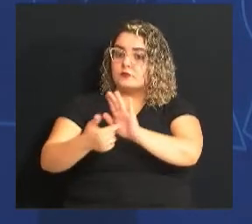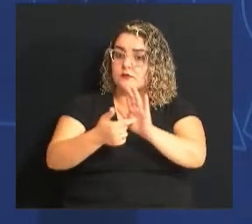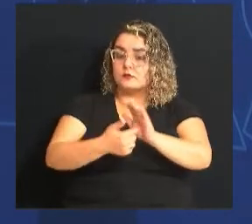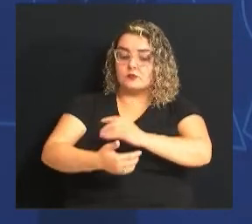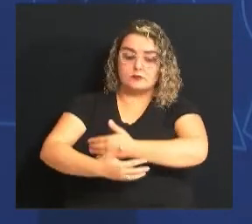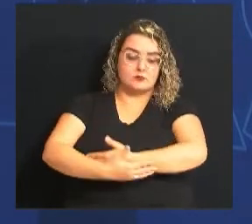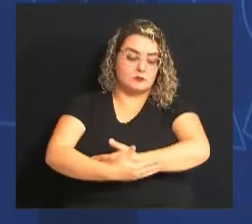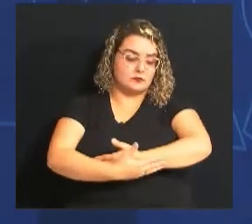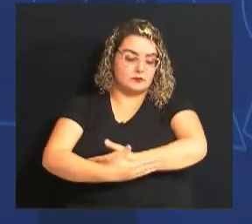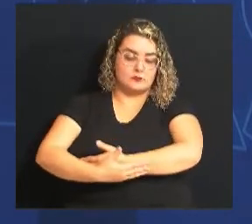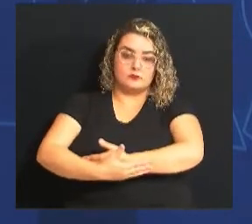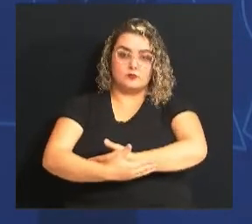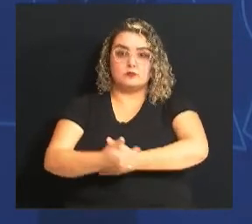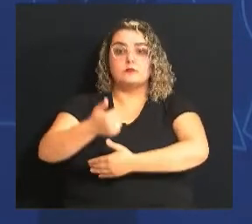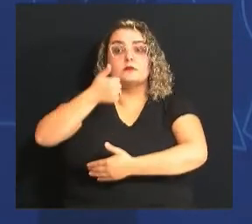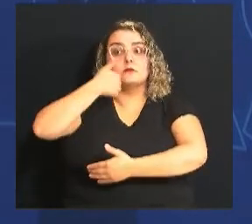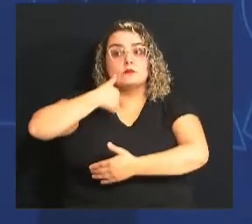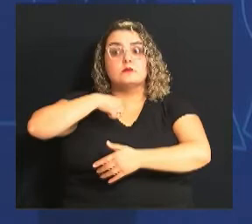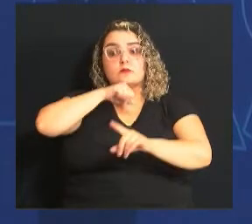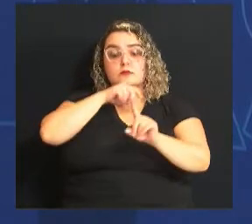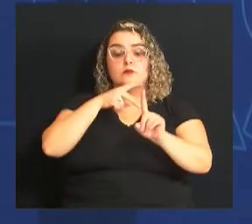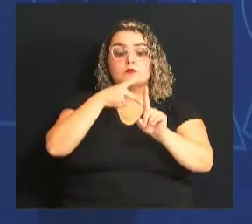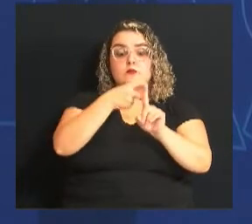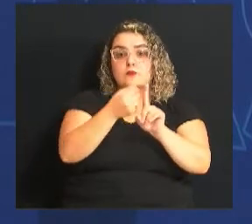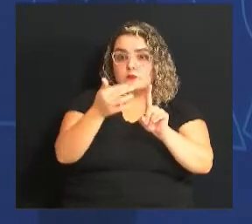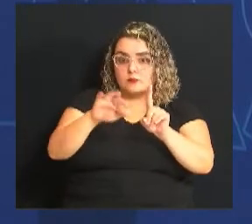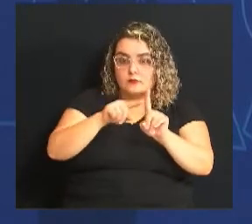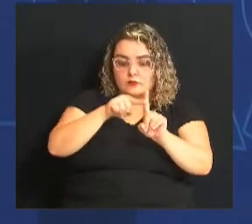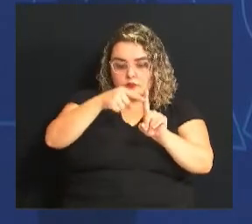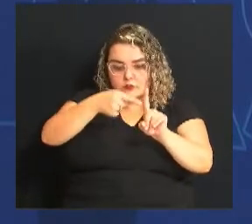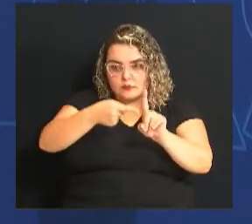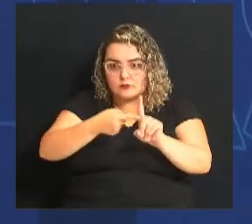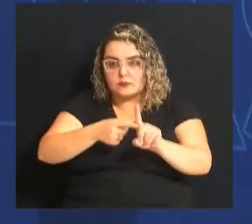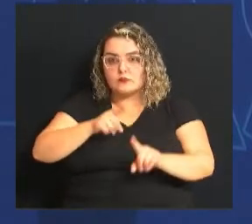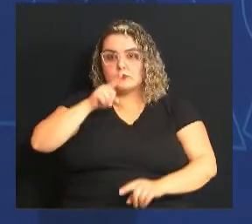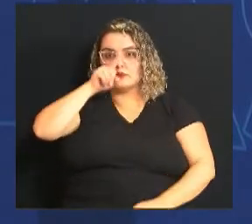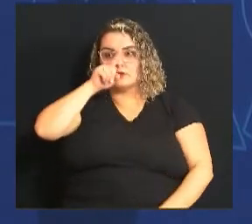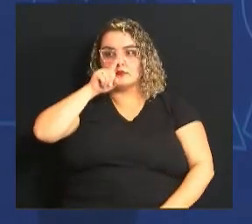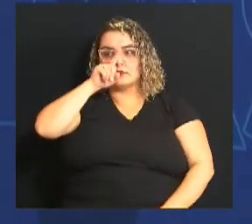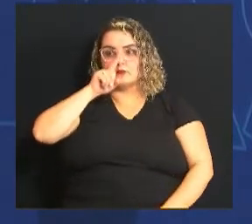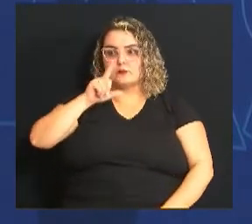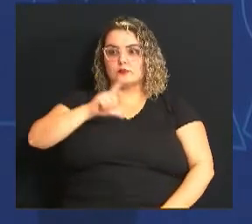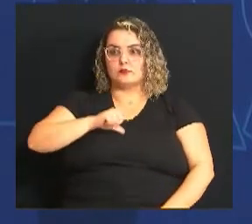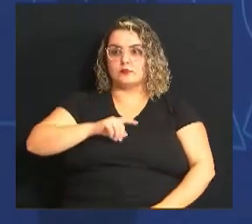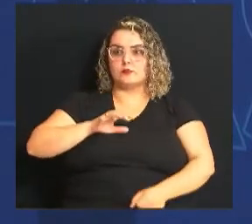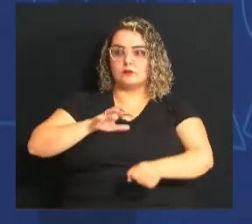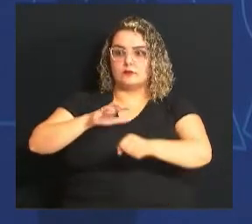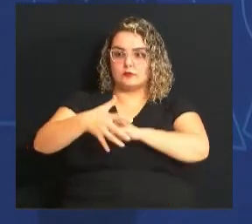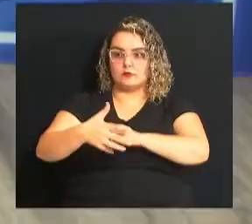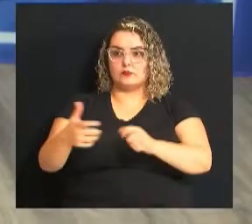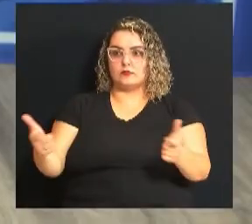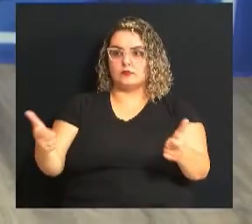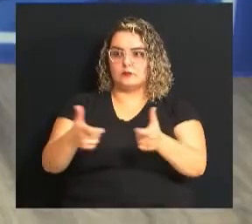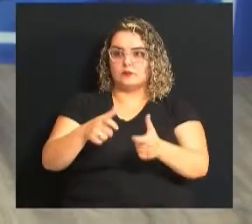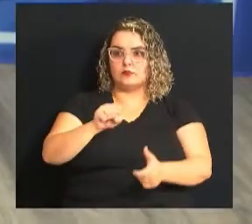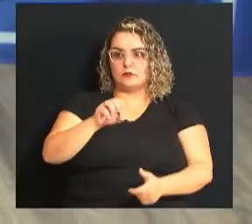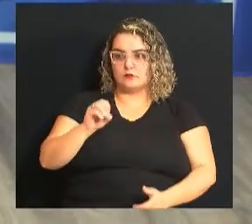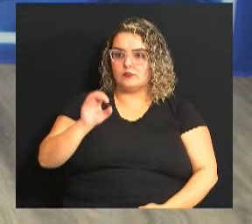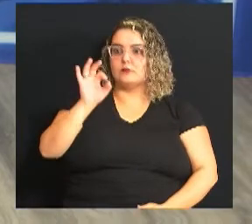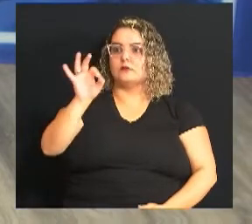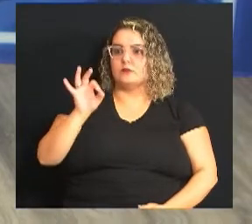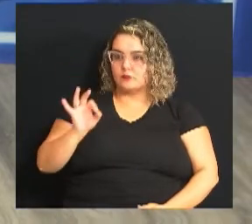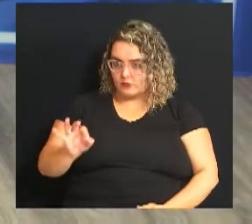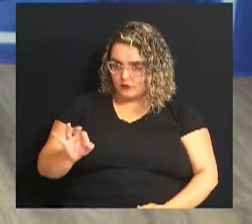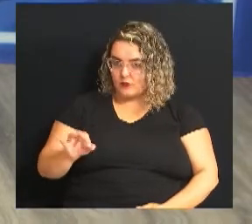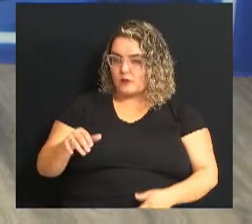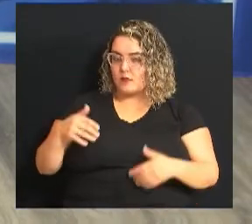cujas mães foram vacinadas no fim da gravidez, o risco de terem uma Covid grave cai 80%.